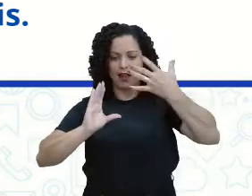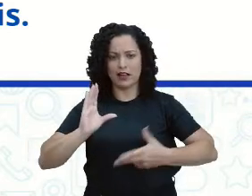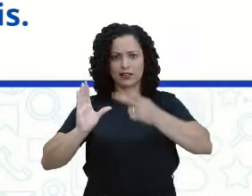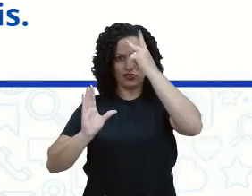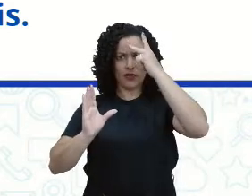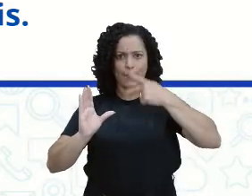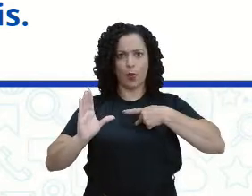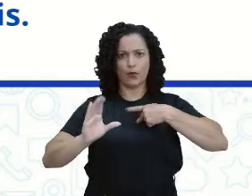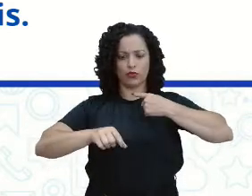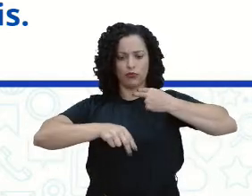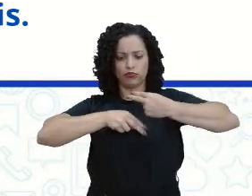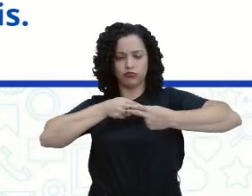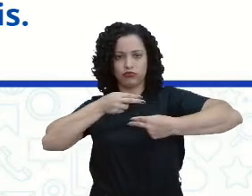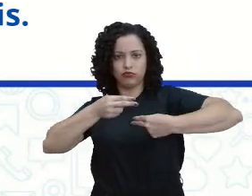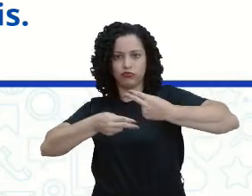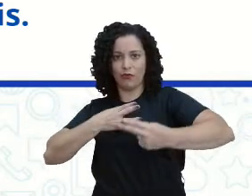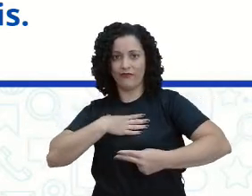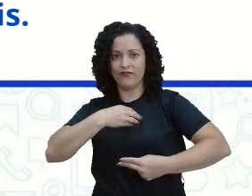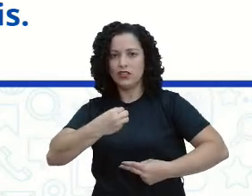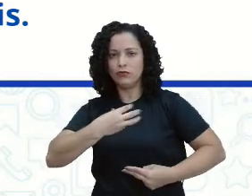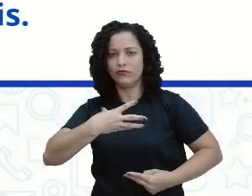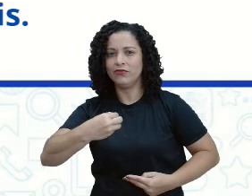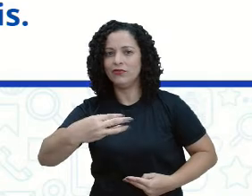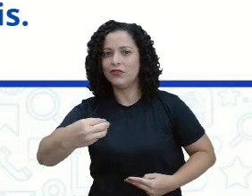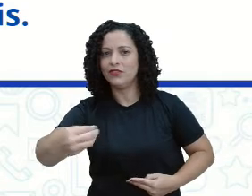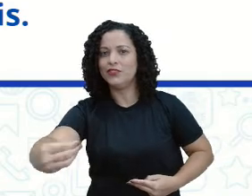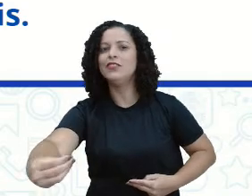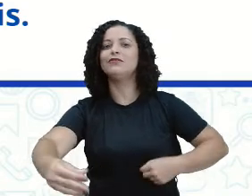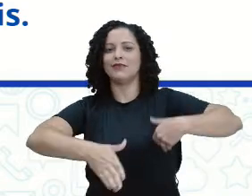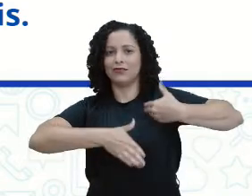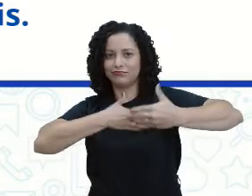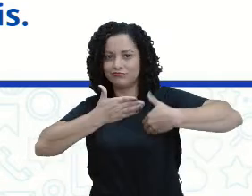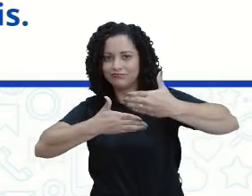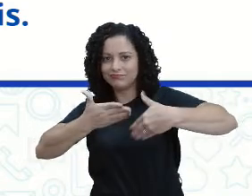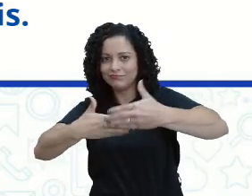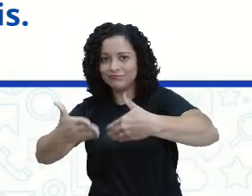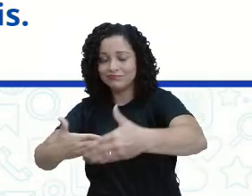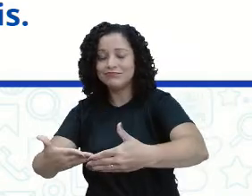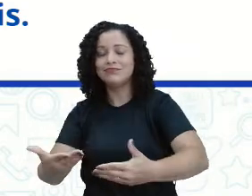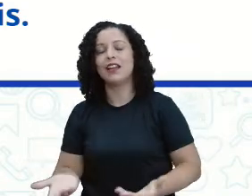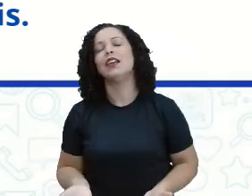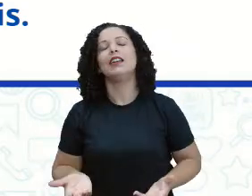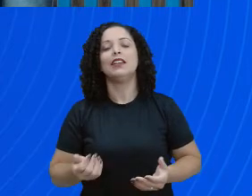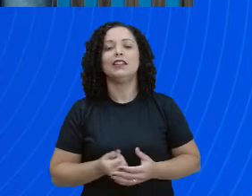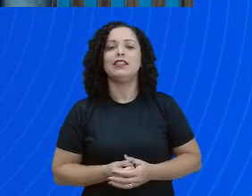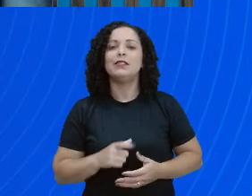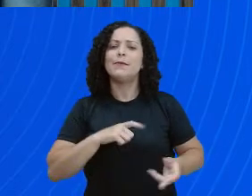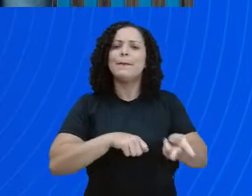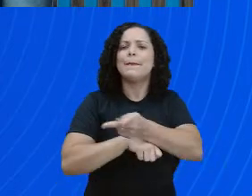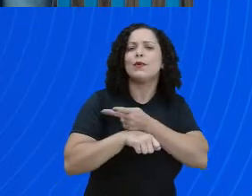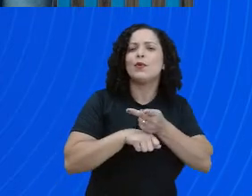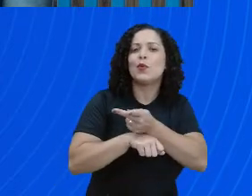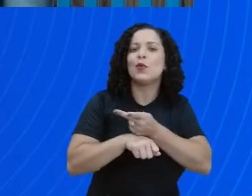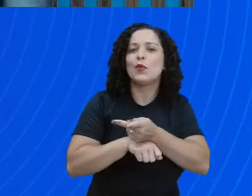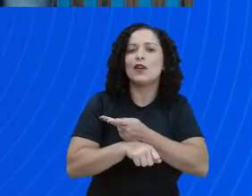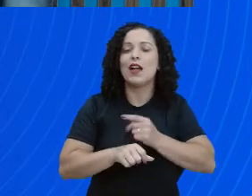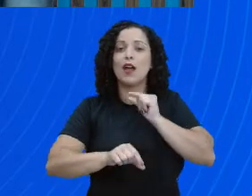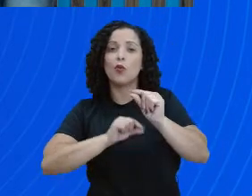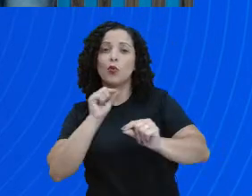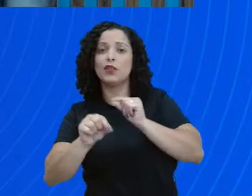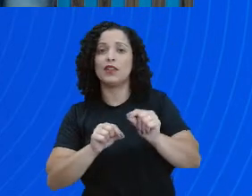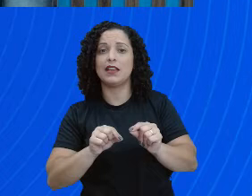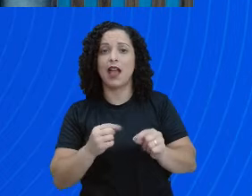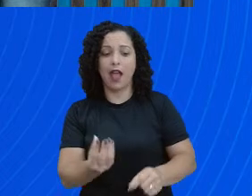filhos. Depois, nem toda prole é capaz de sobreviver. E a gente vai em busca de quê, pessoal? A gente vai em busca aí do ciclo